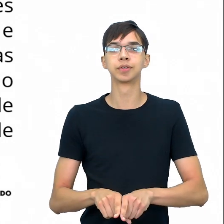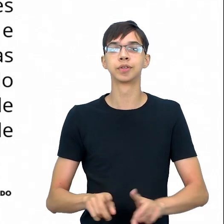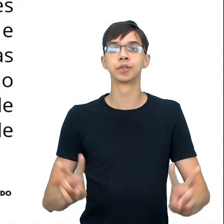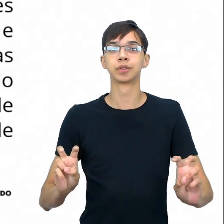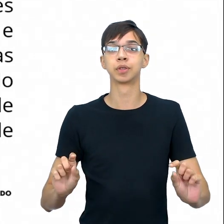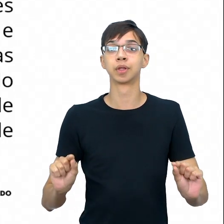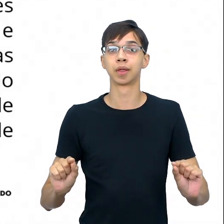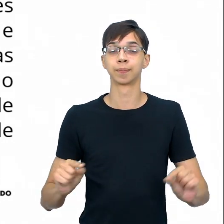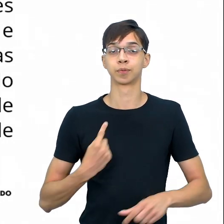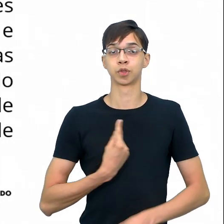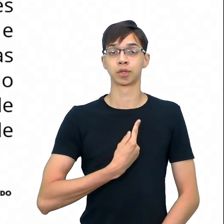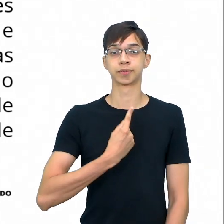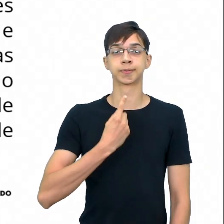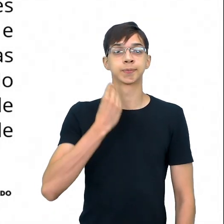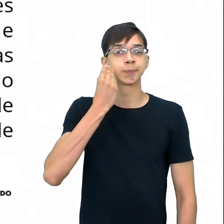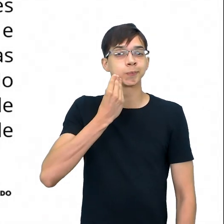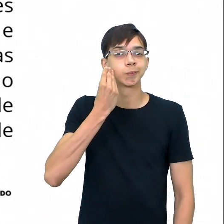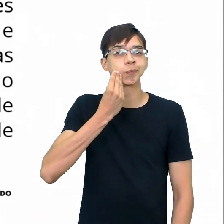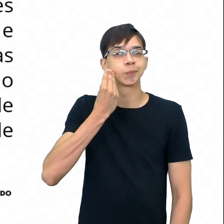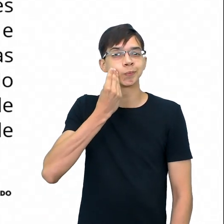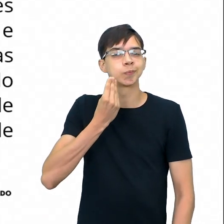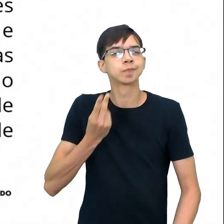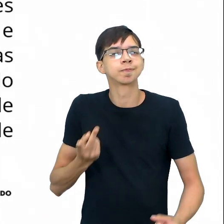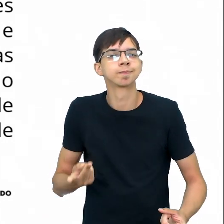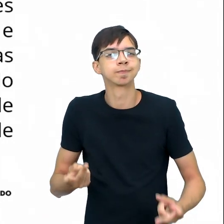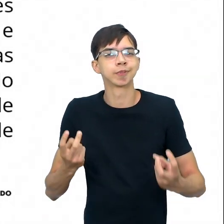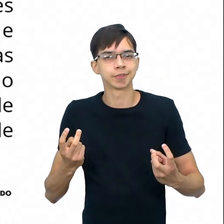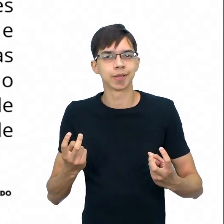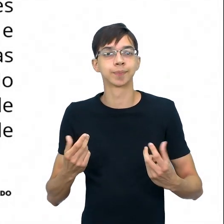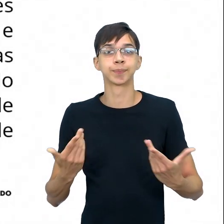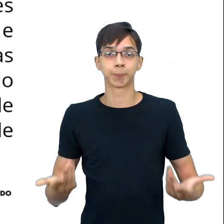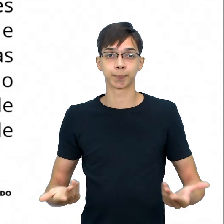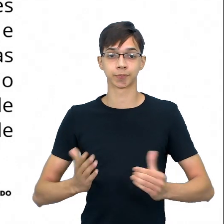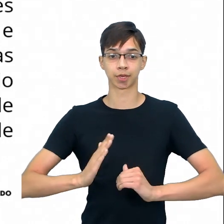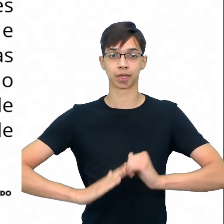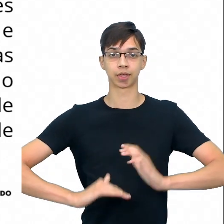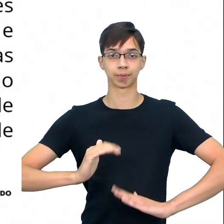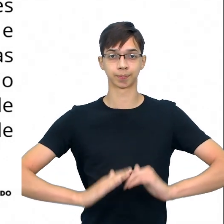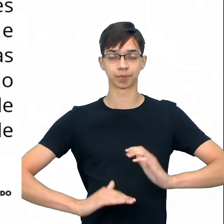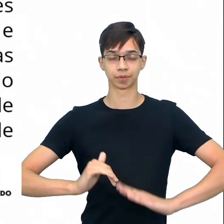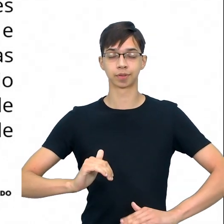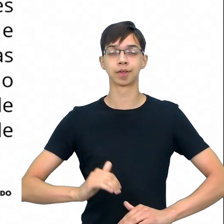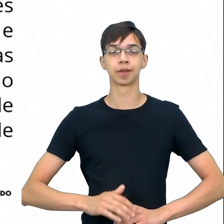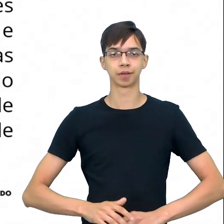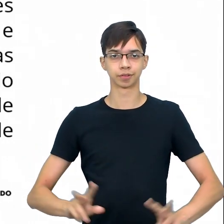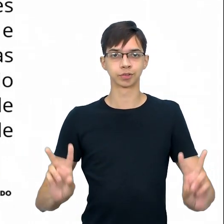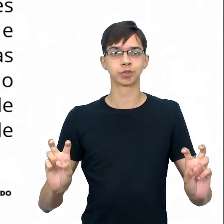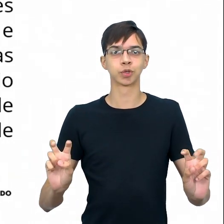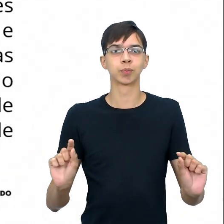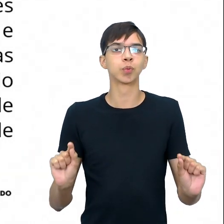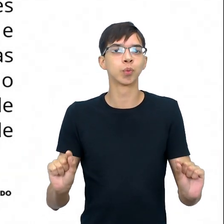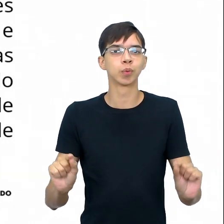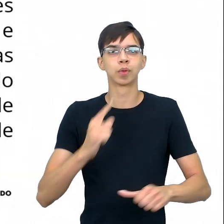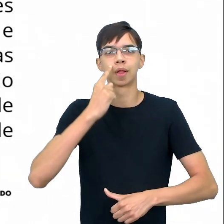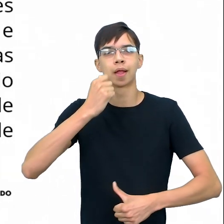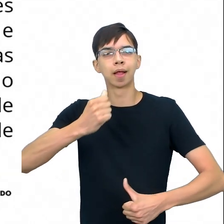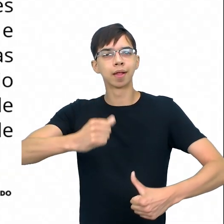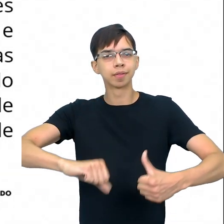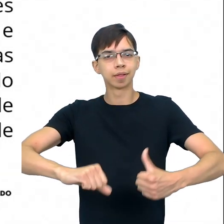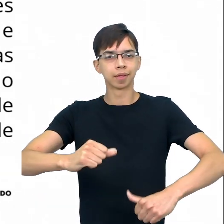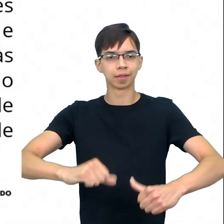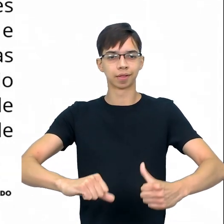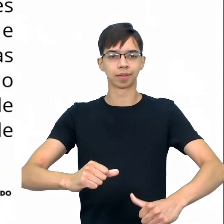nos fizeram trazê-la para a formação. Então, a habilidade é falar um pouquinho sobre a análise da